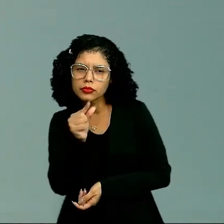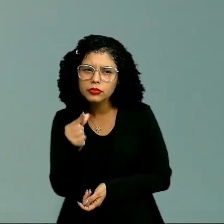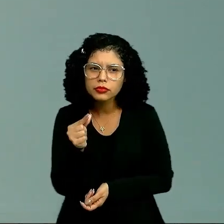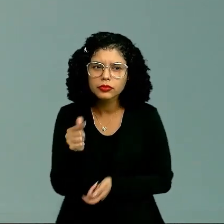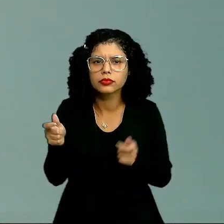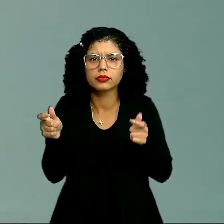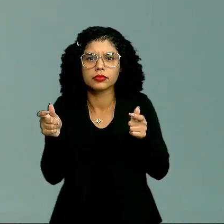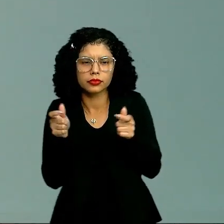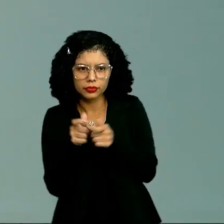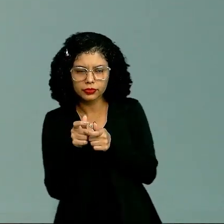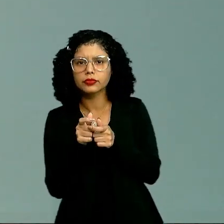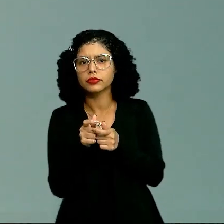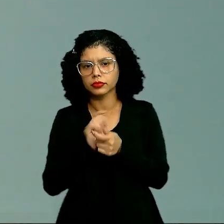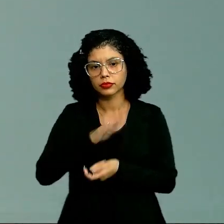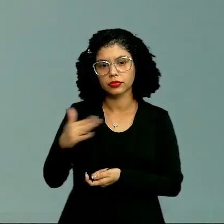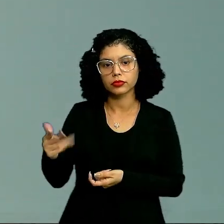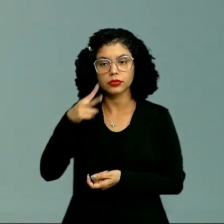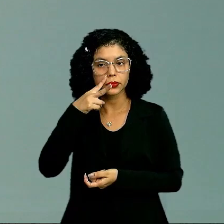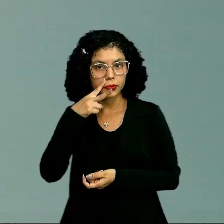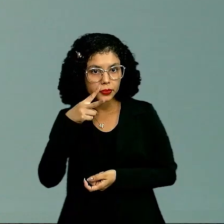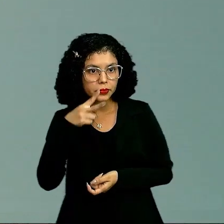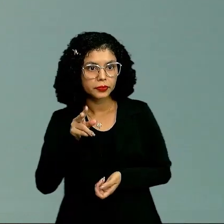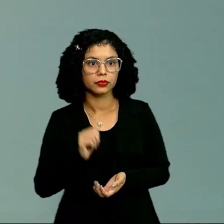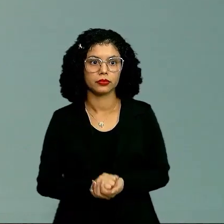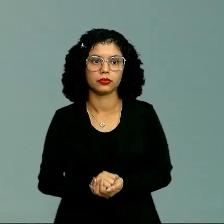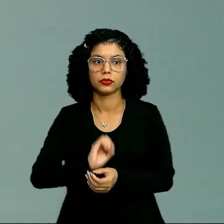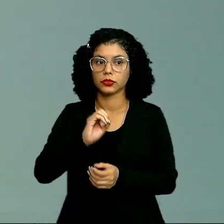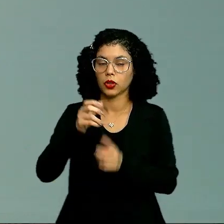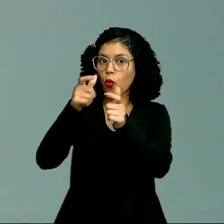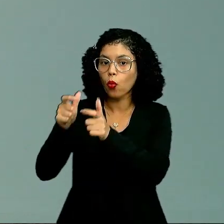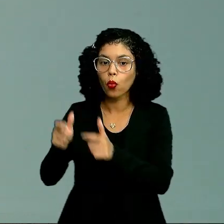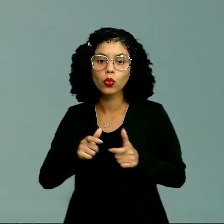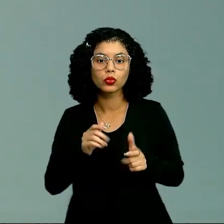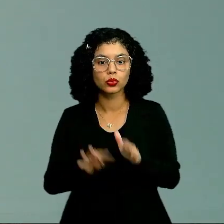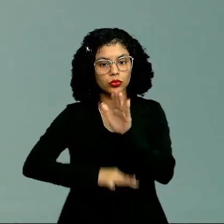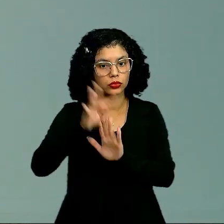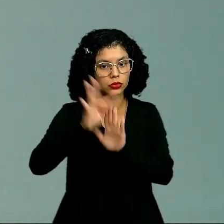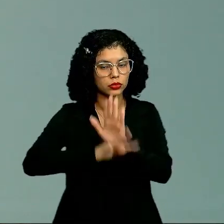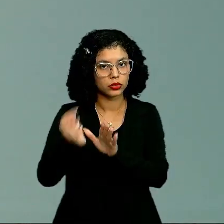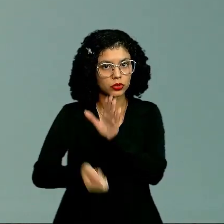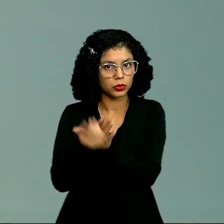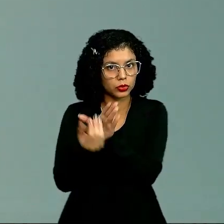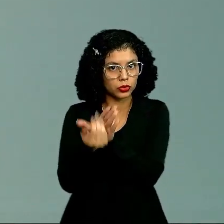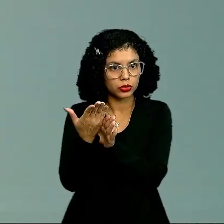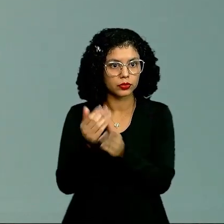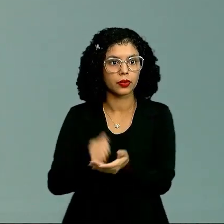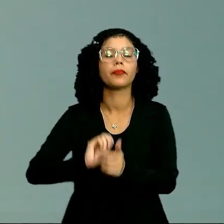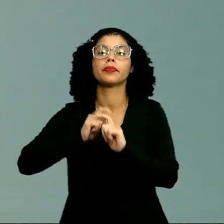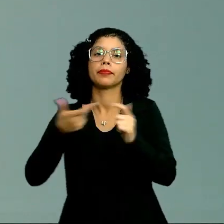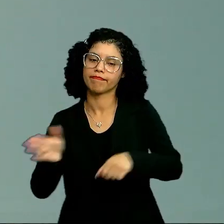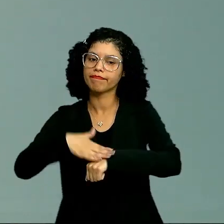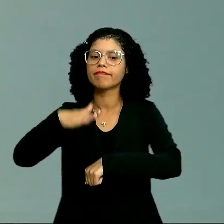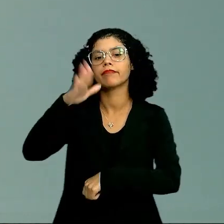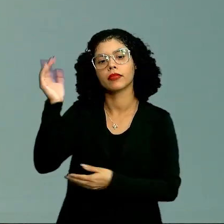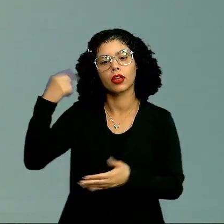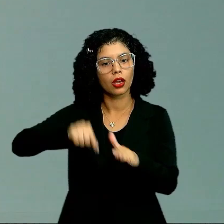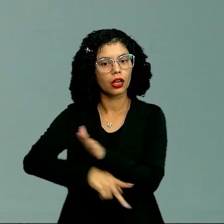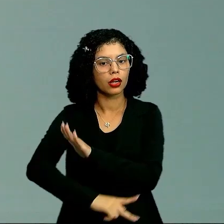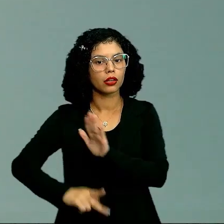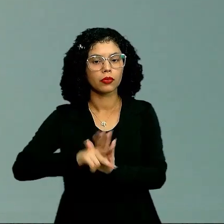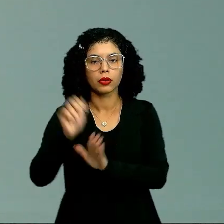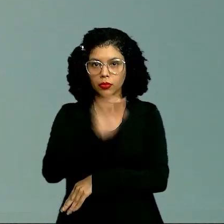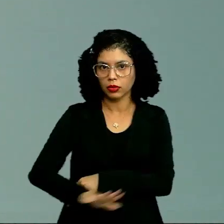mais restrita, quer dizer, quando a gente olha onde esses textos são produzidos, a maioria deles estão dentro